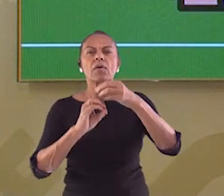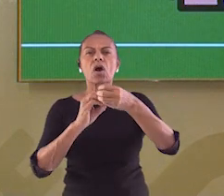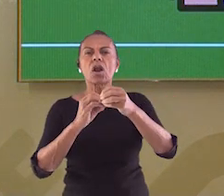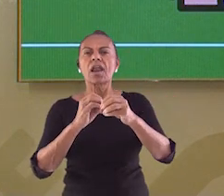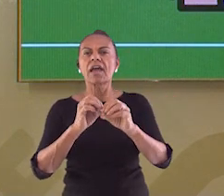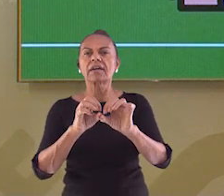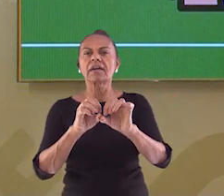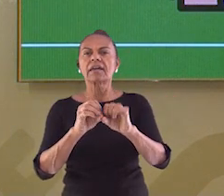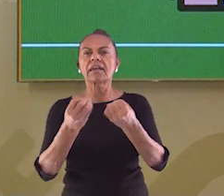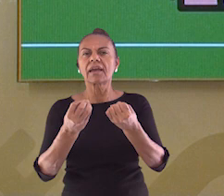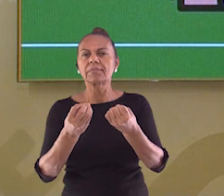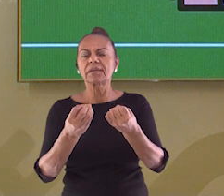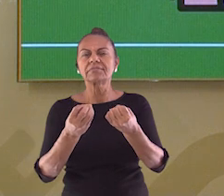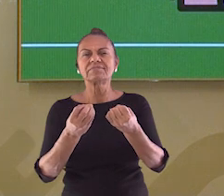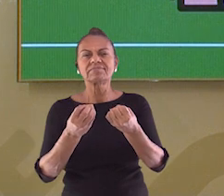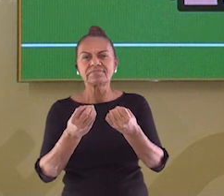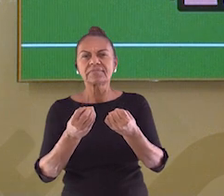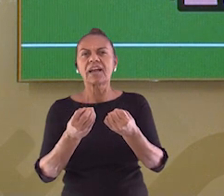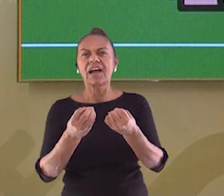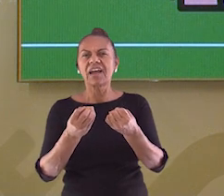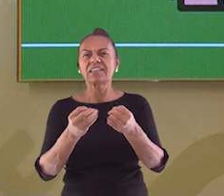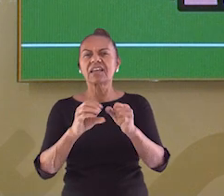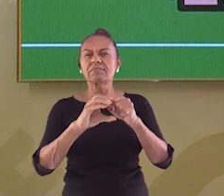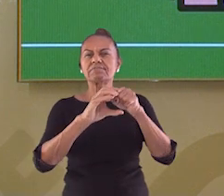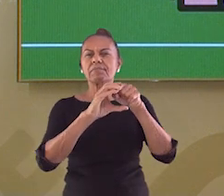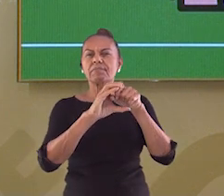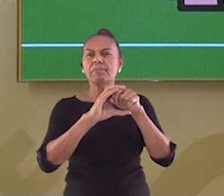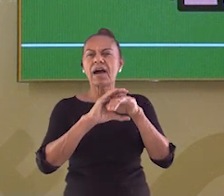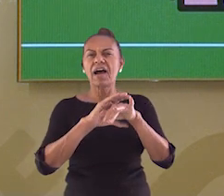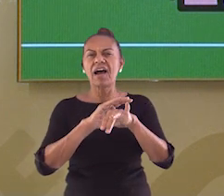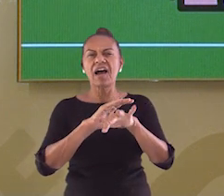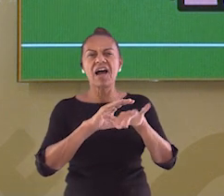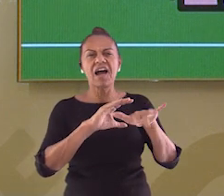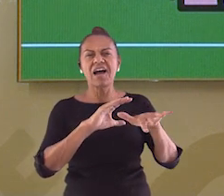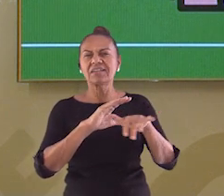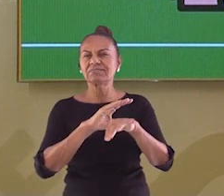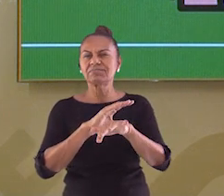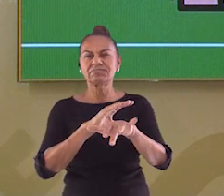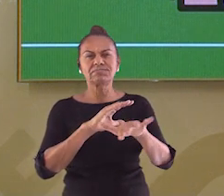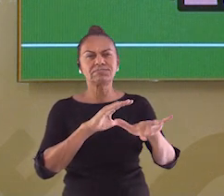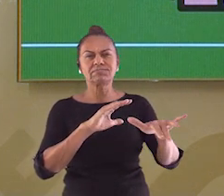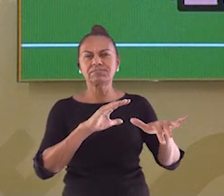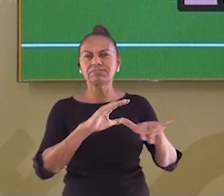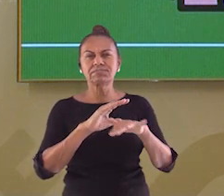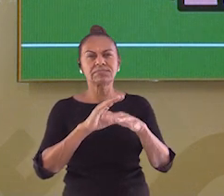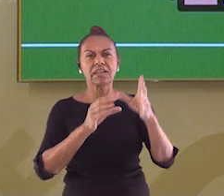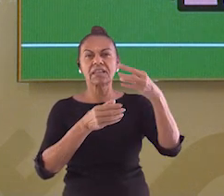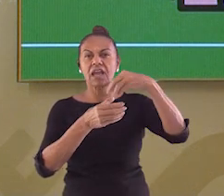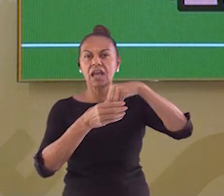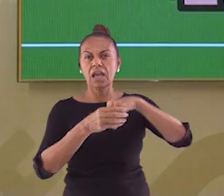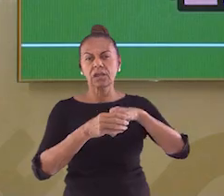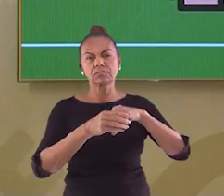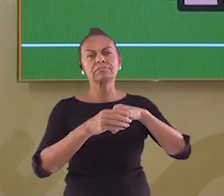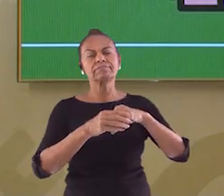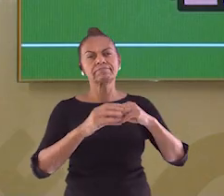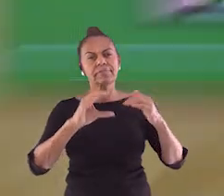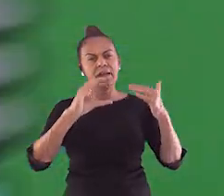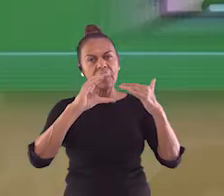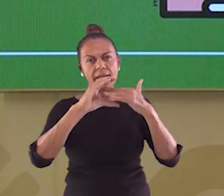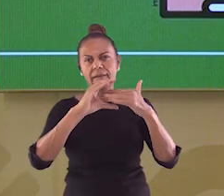que é a quebra da molécula por incidência da luz, liberando um radical livre e reativo na camada de